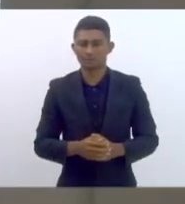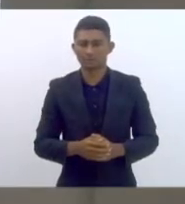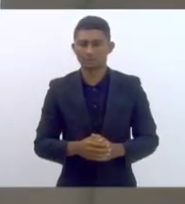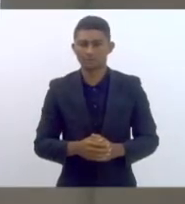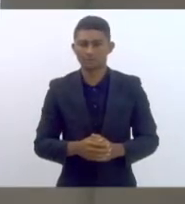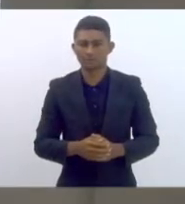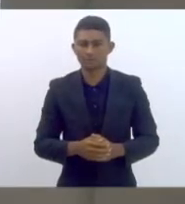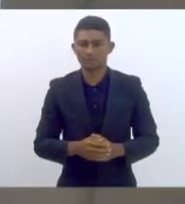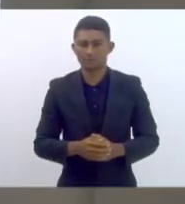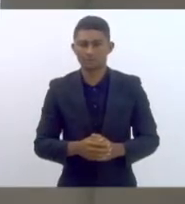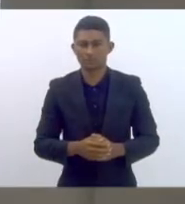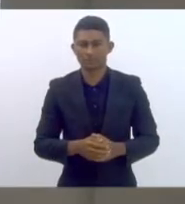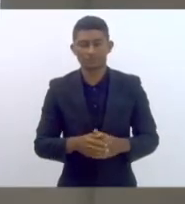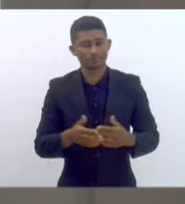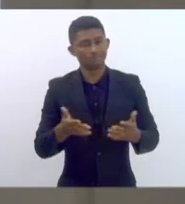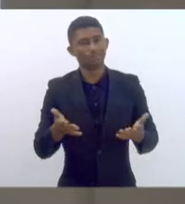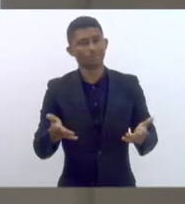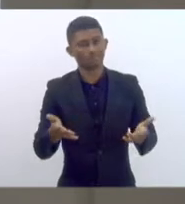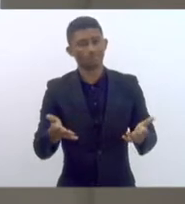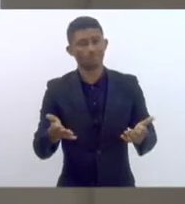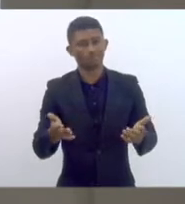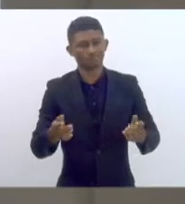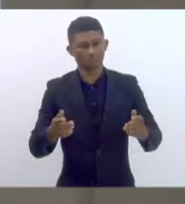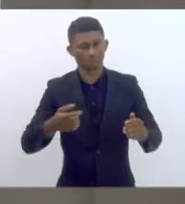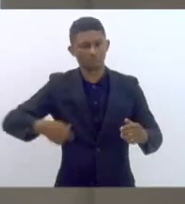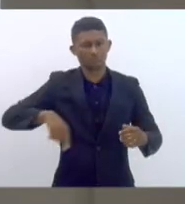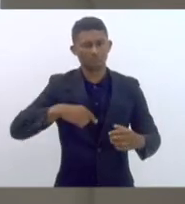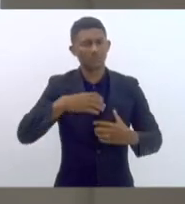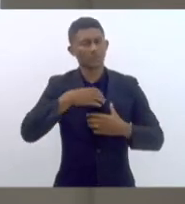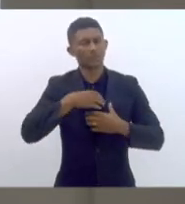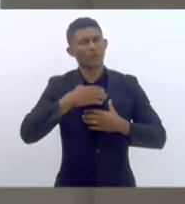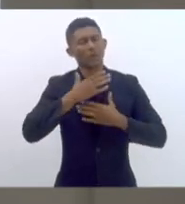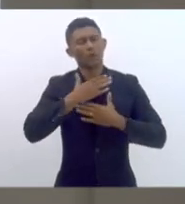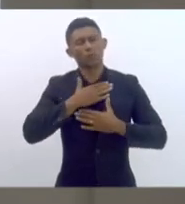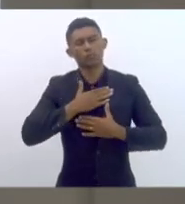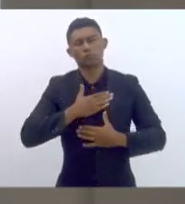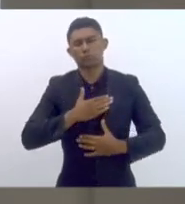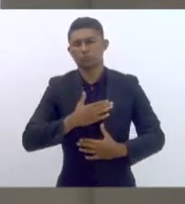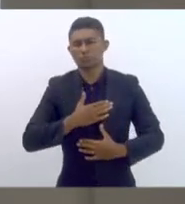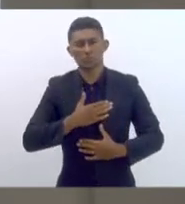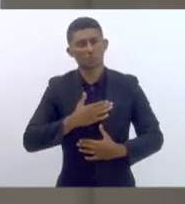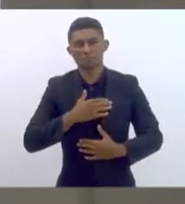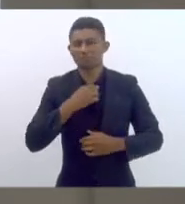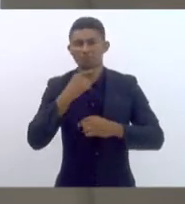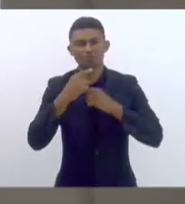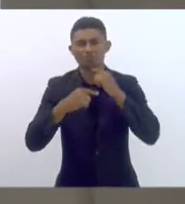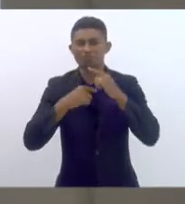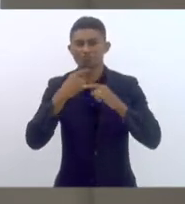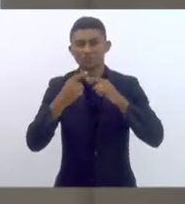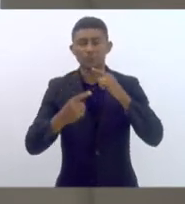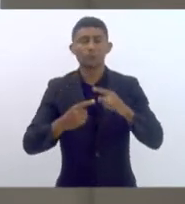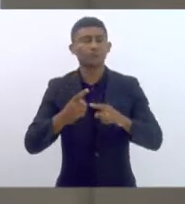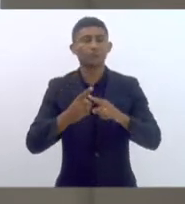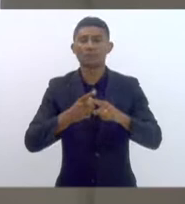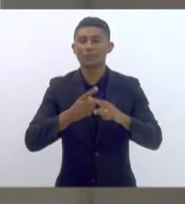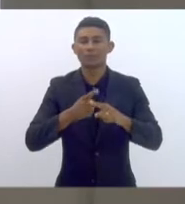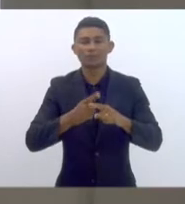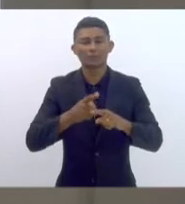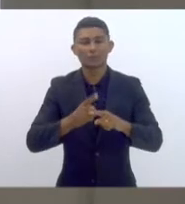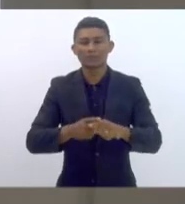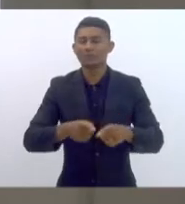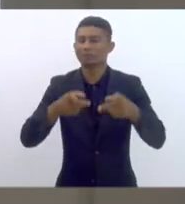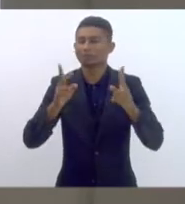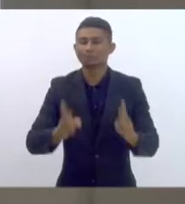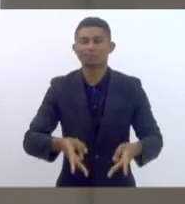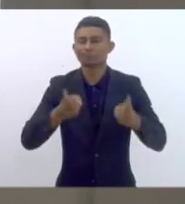que nos dê conforto. Né? Porque a gente, toda hora, politicamente,